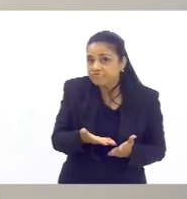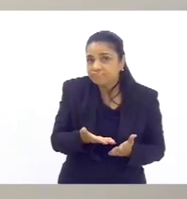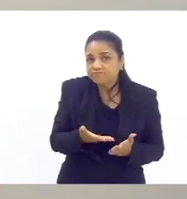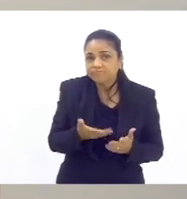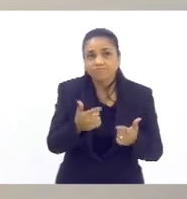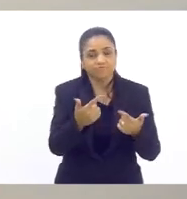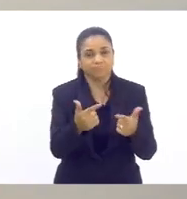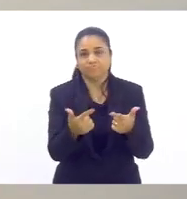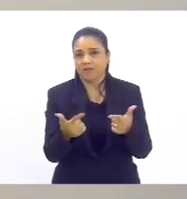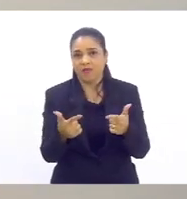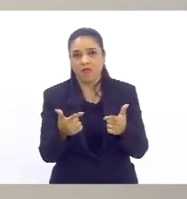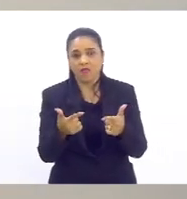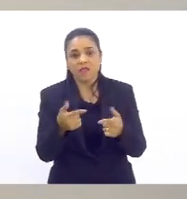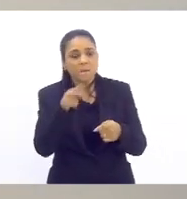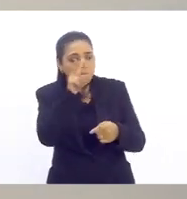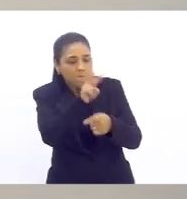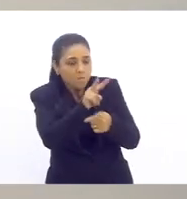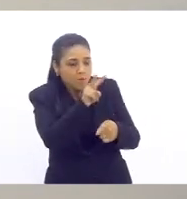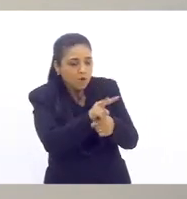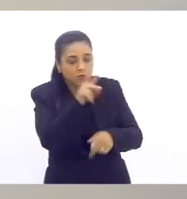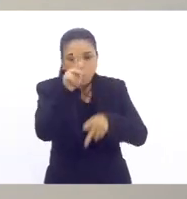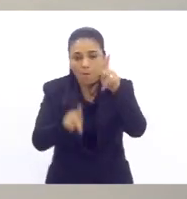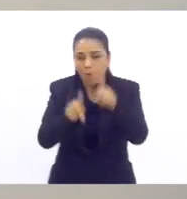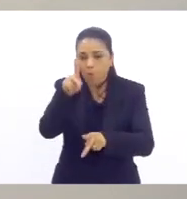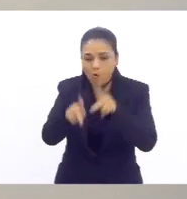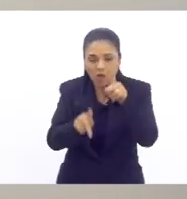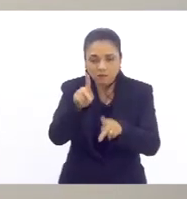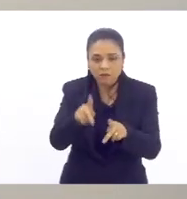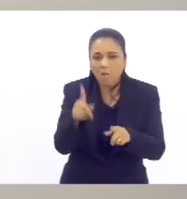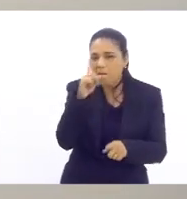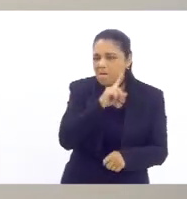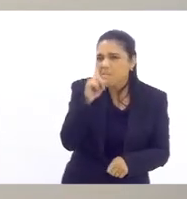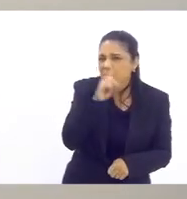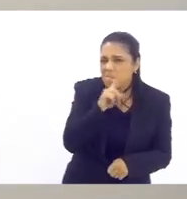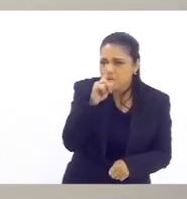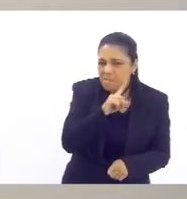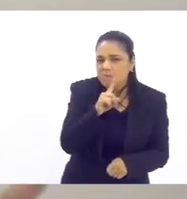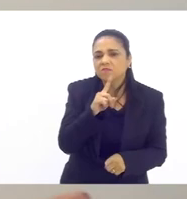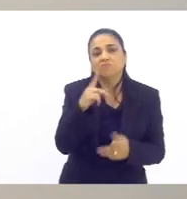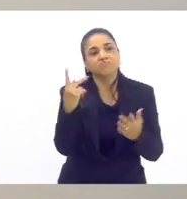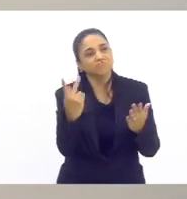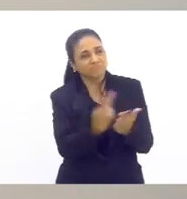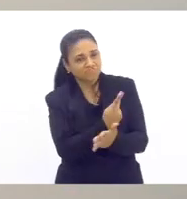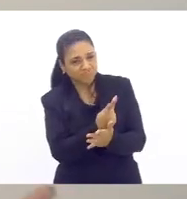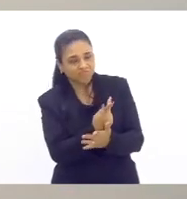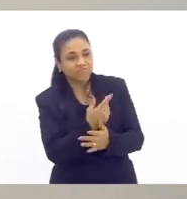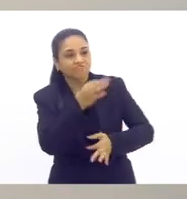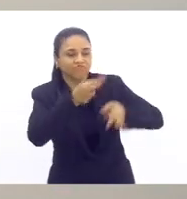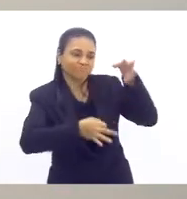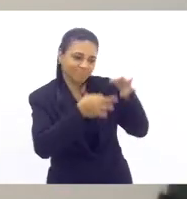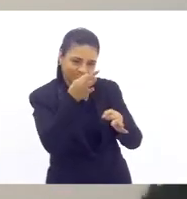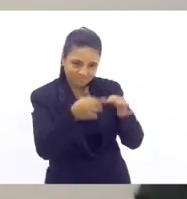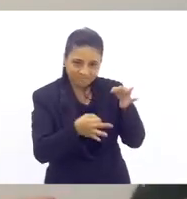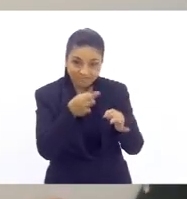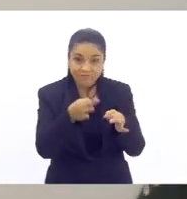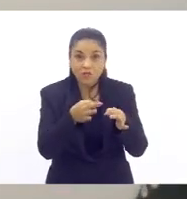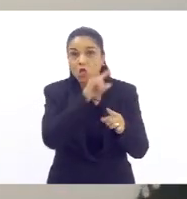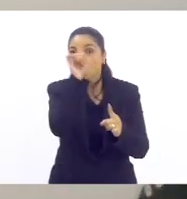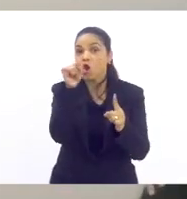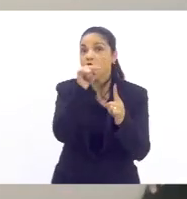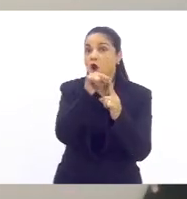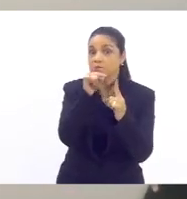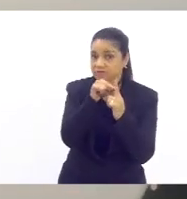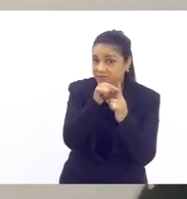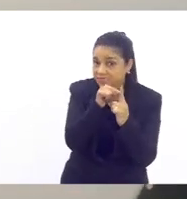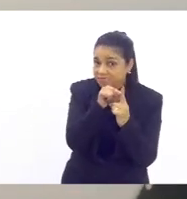proteger a população de eventuais erros né Por conta erros Judiciários e objetivamente